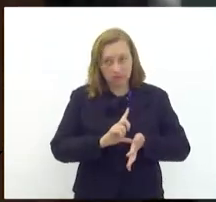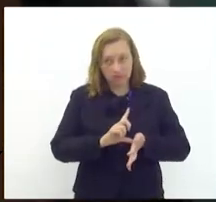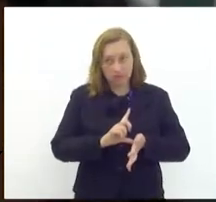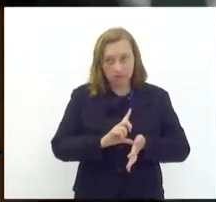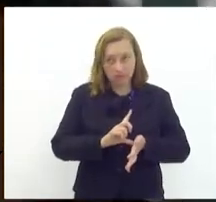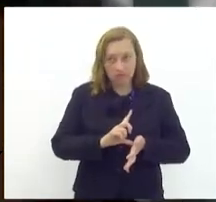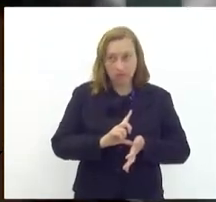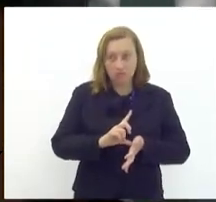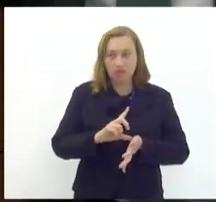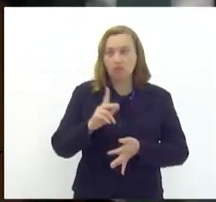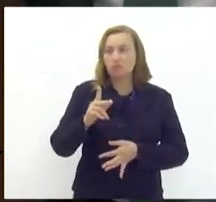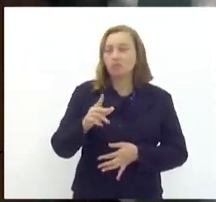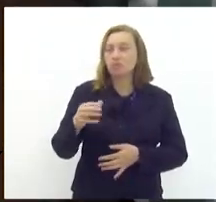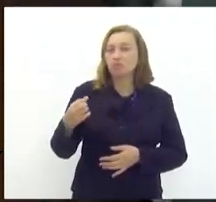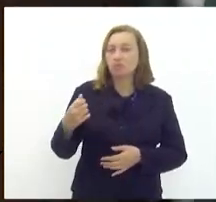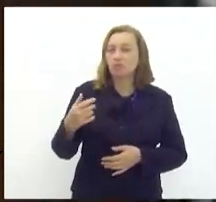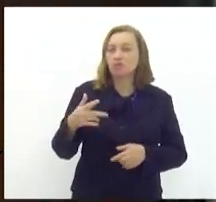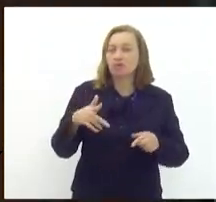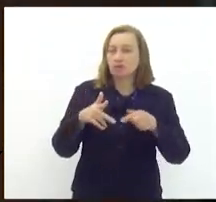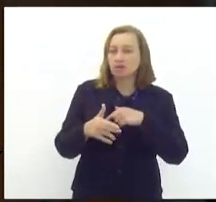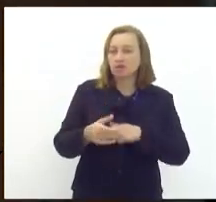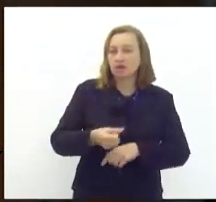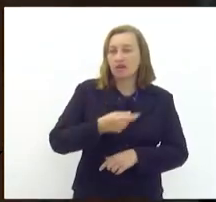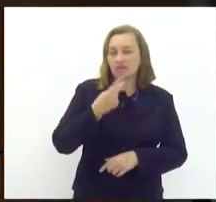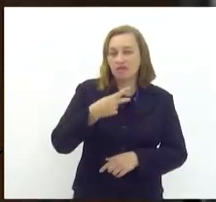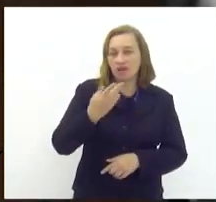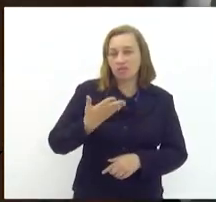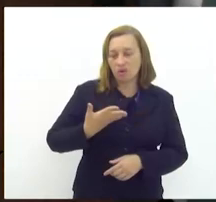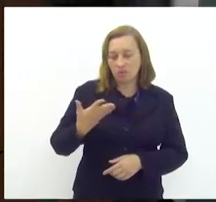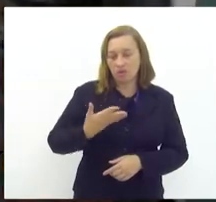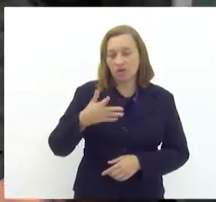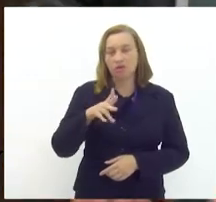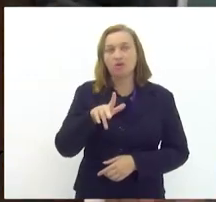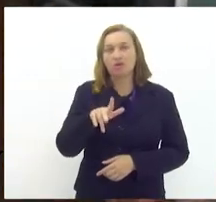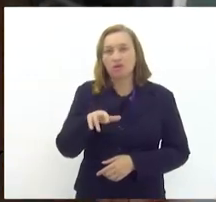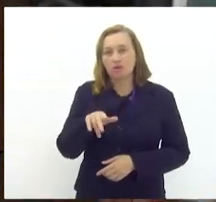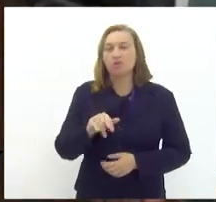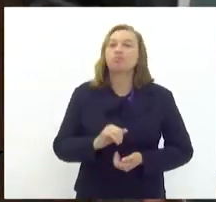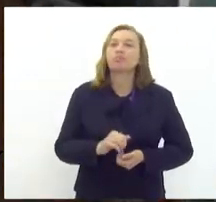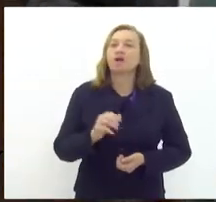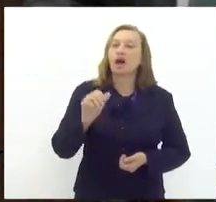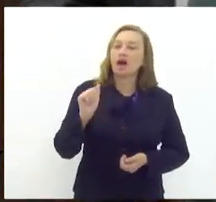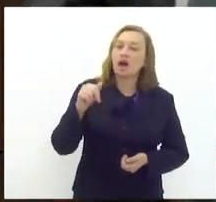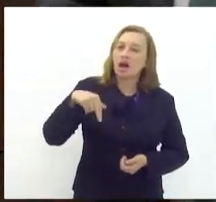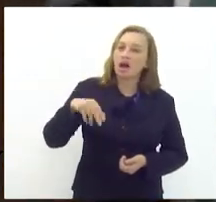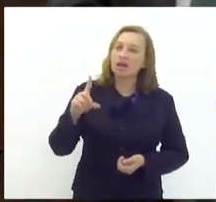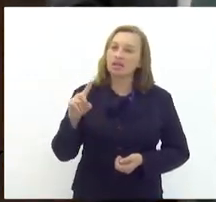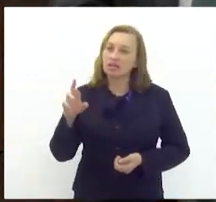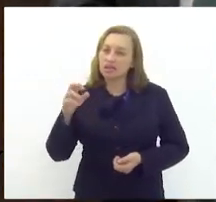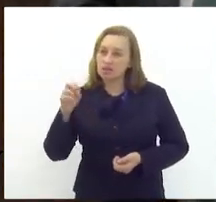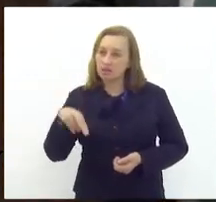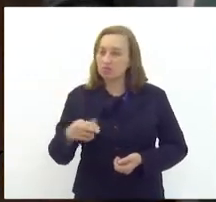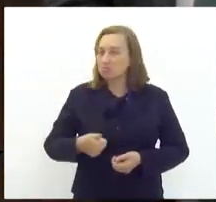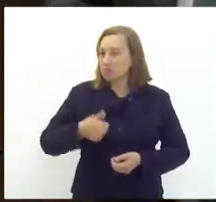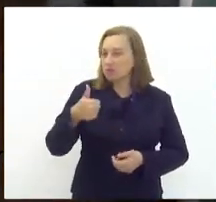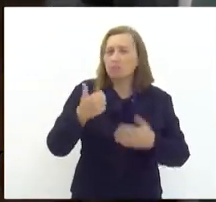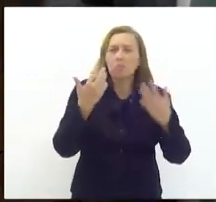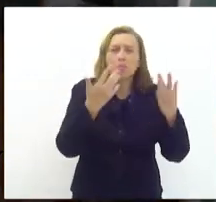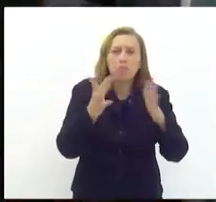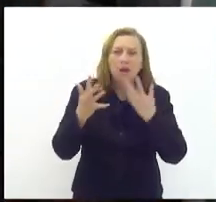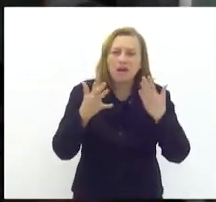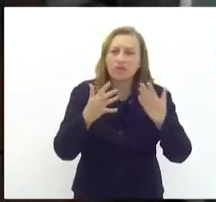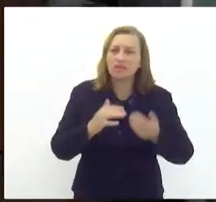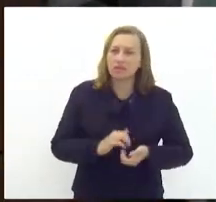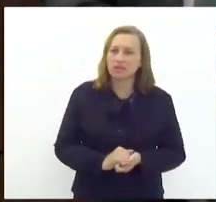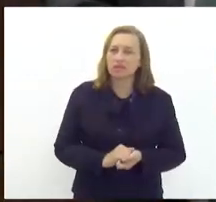uma intervenção na fala do meu colega meu irmão Deputado Anderson Moraes em primeiro lugar quero parabenizar